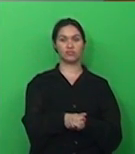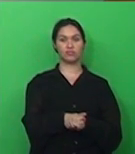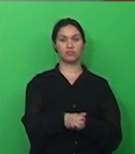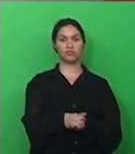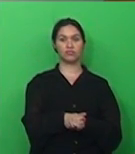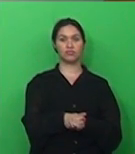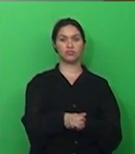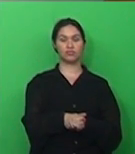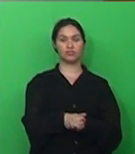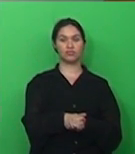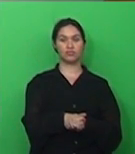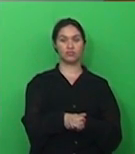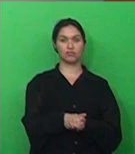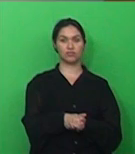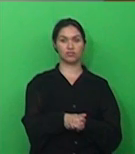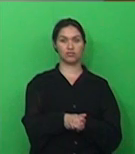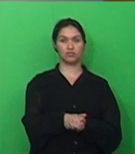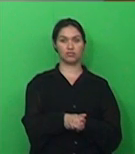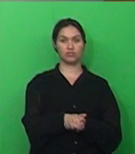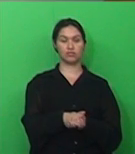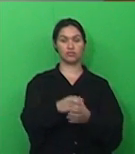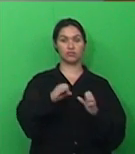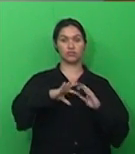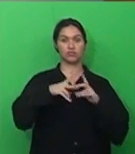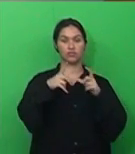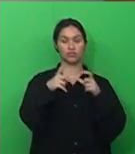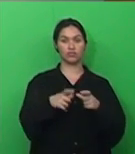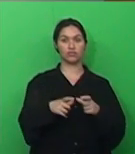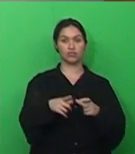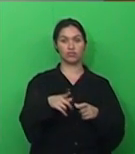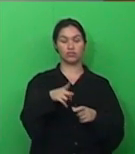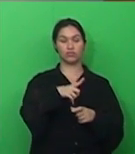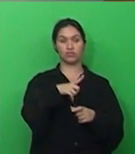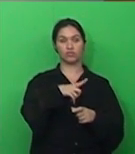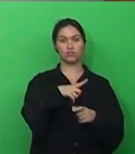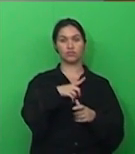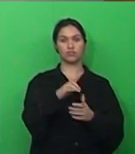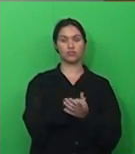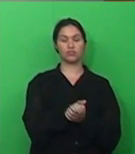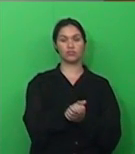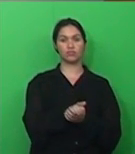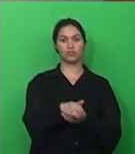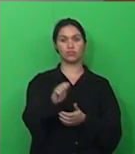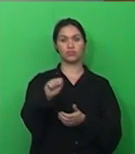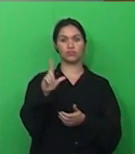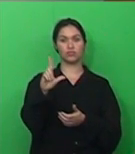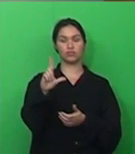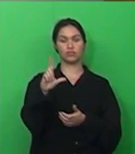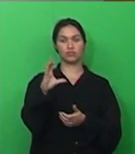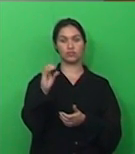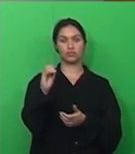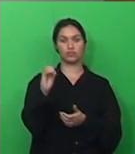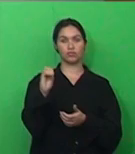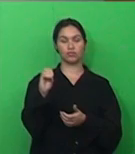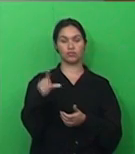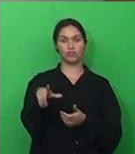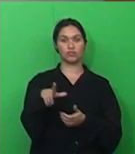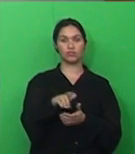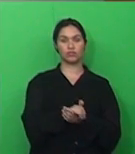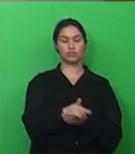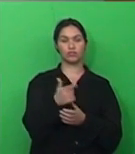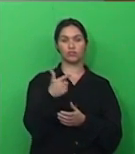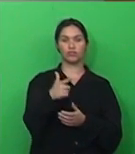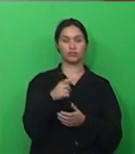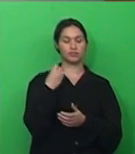com álcool gel, mas em todo lugar, né, tem essa recomendação, um projeto simples, sem geração de